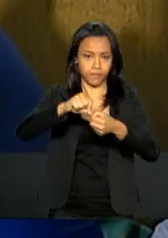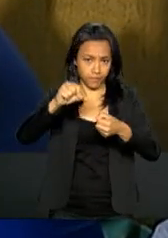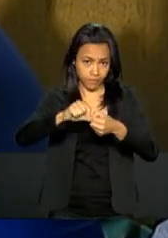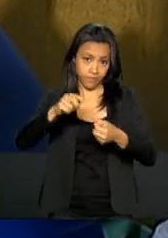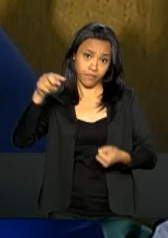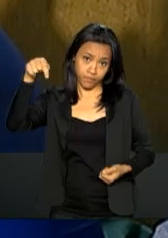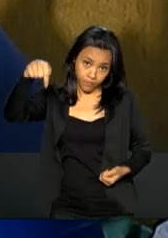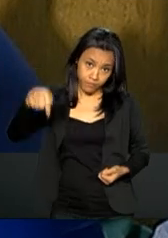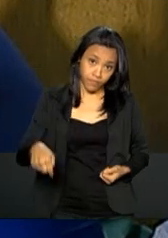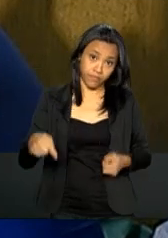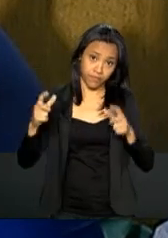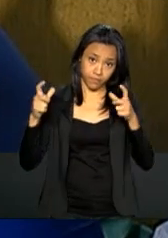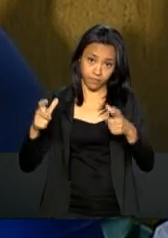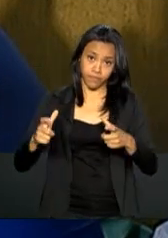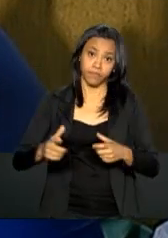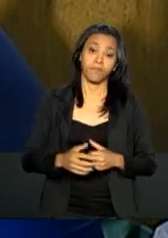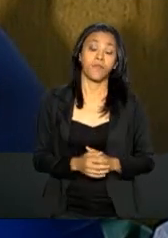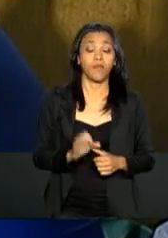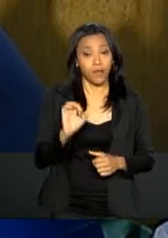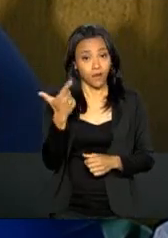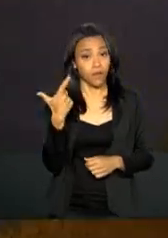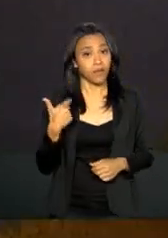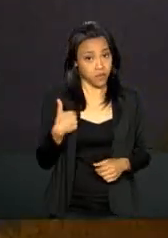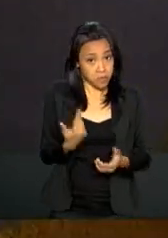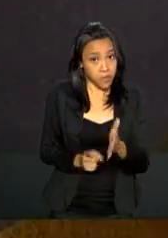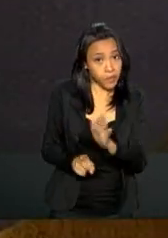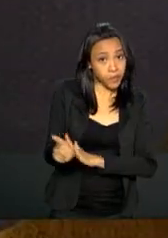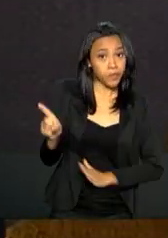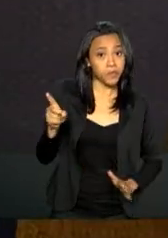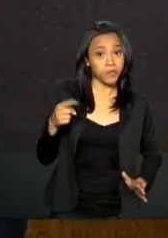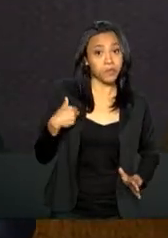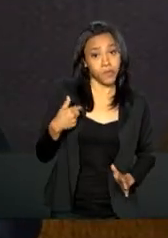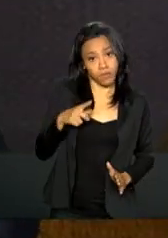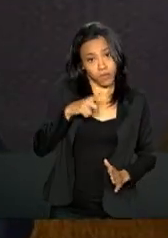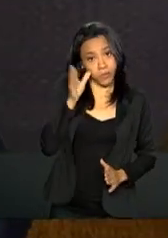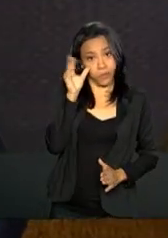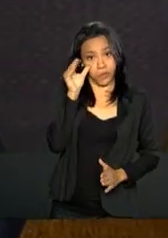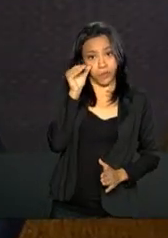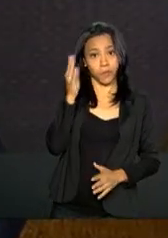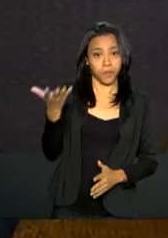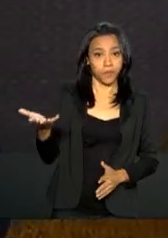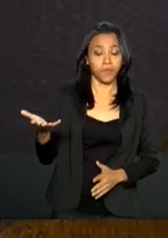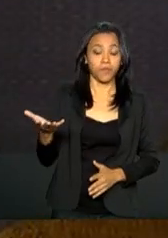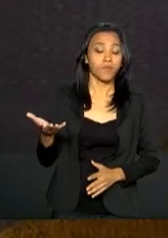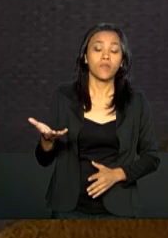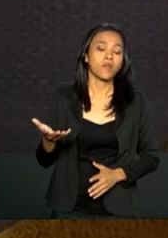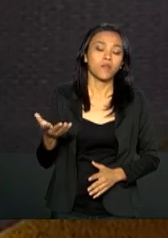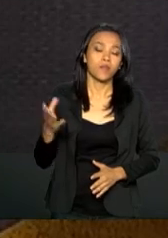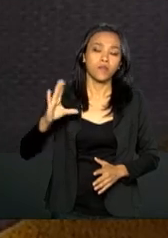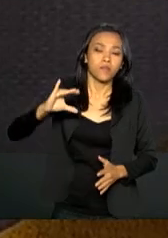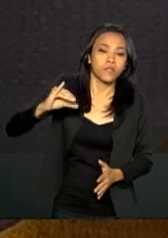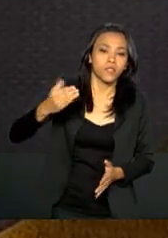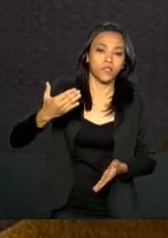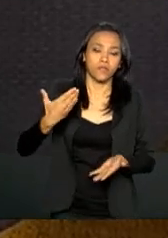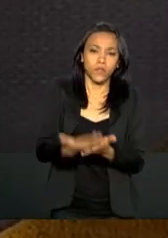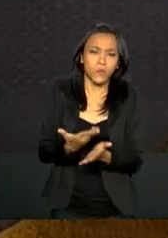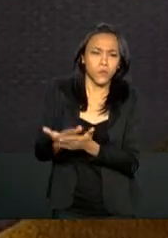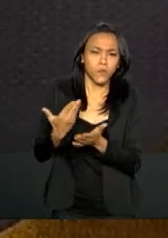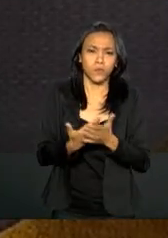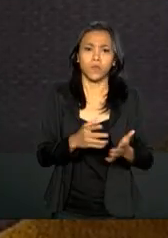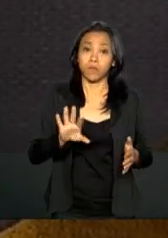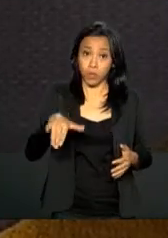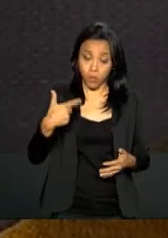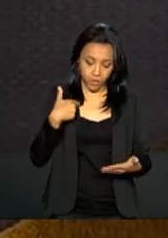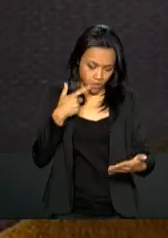passagem eu eu normalmente claro que pergunto por curiosidade digamos assim científica acadêmica mas quando